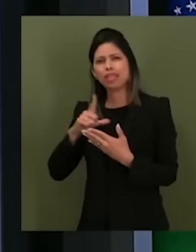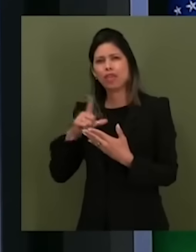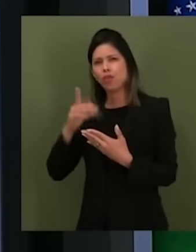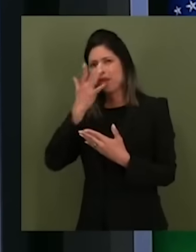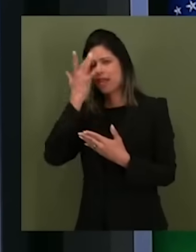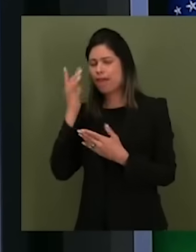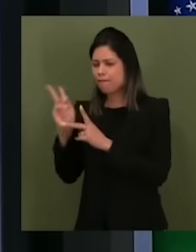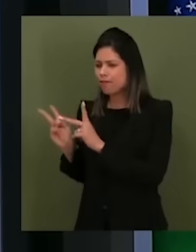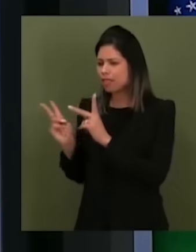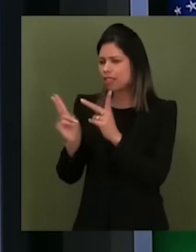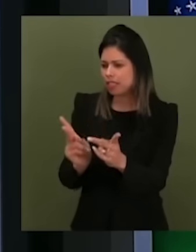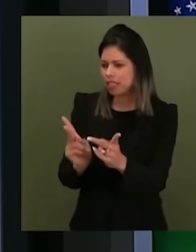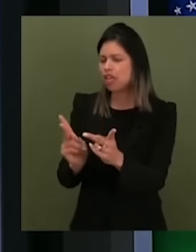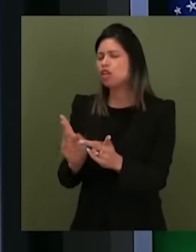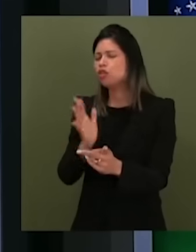titular